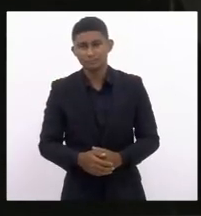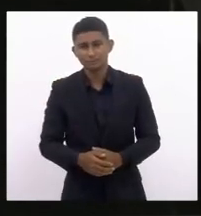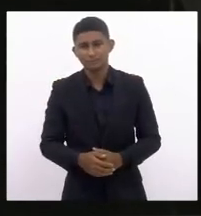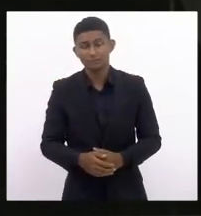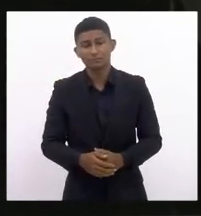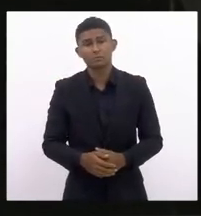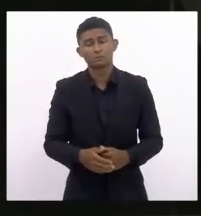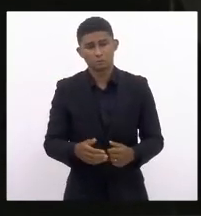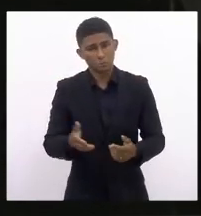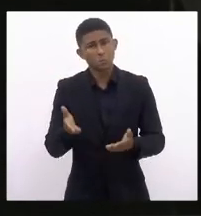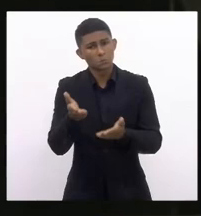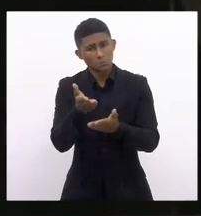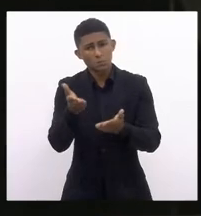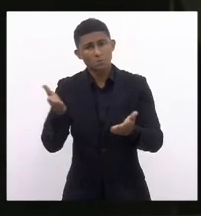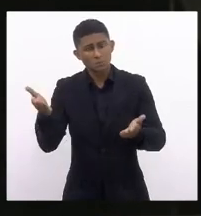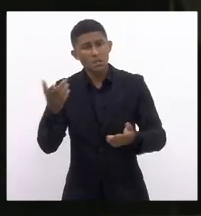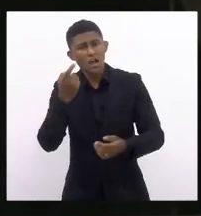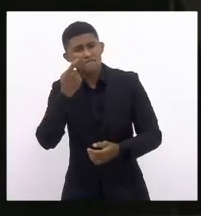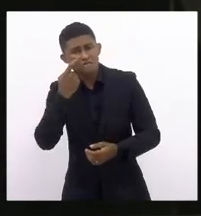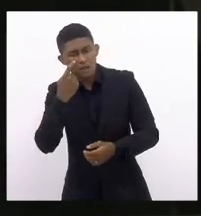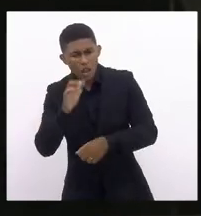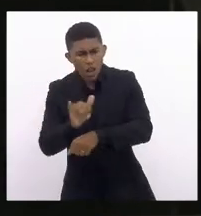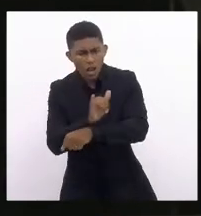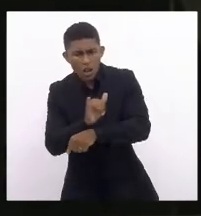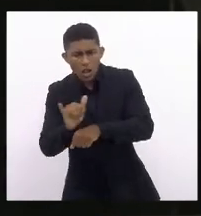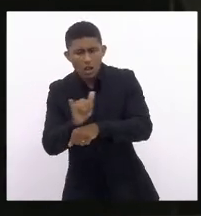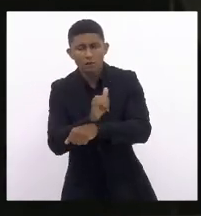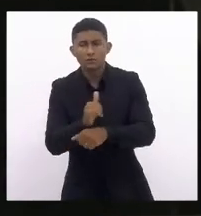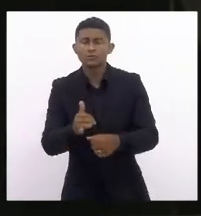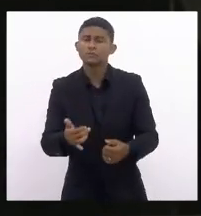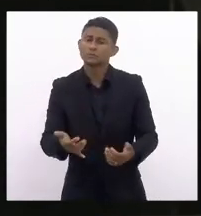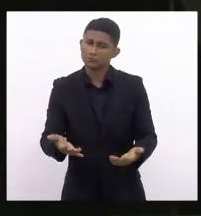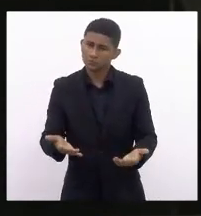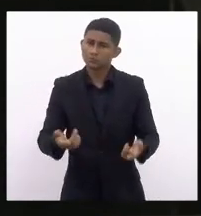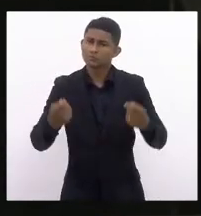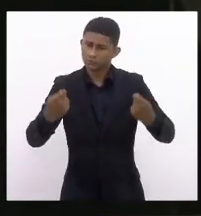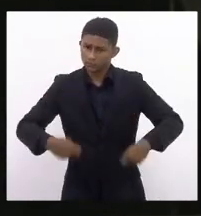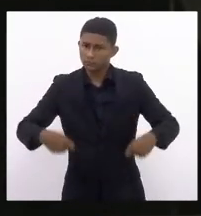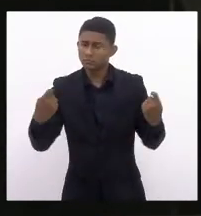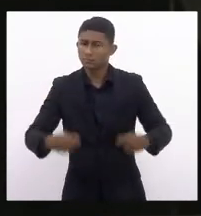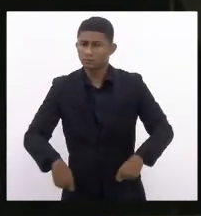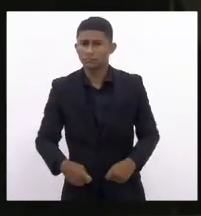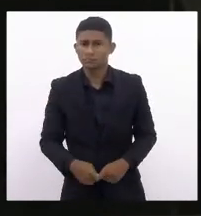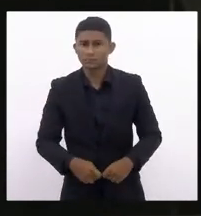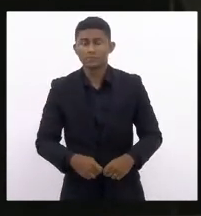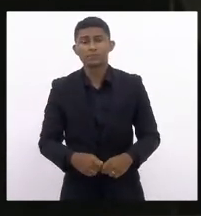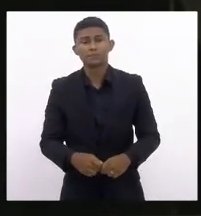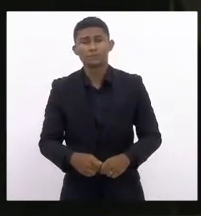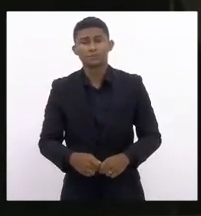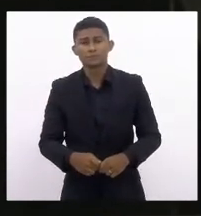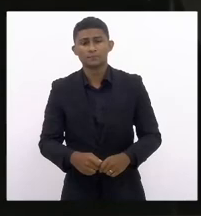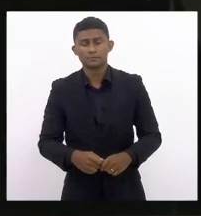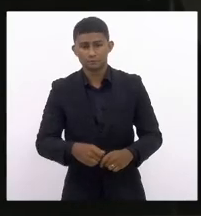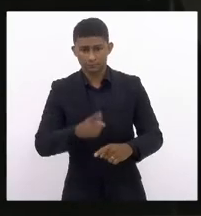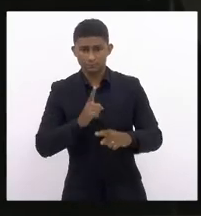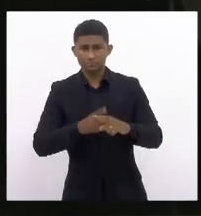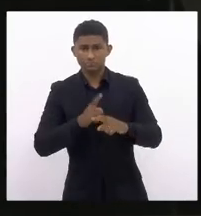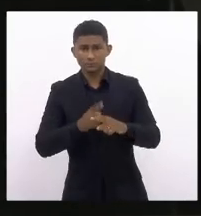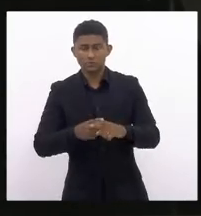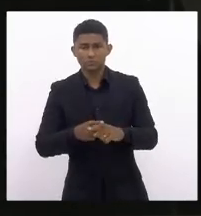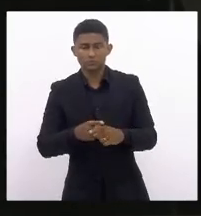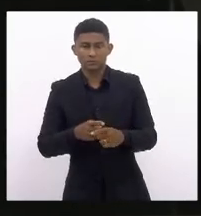desse processo e o reconhecimento. Porque o impacto na rede